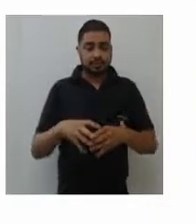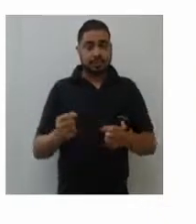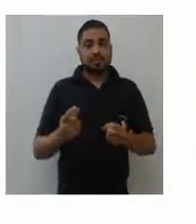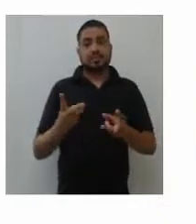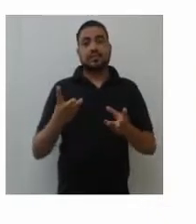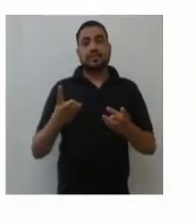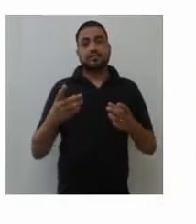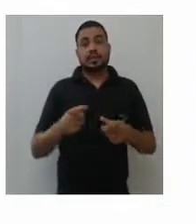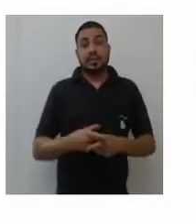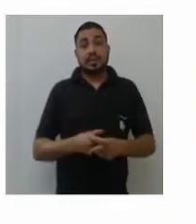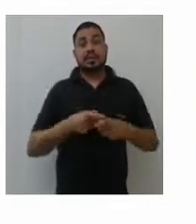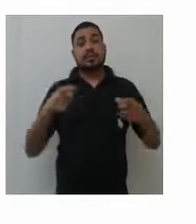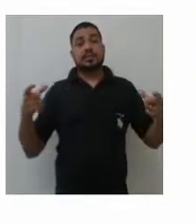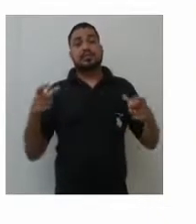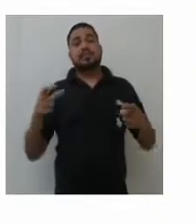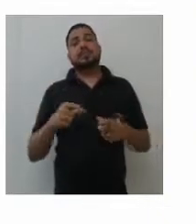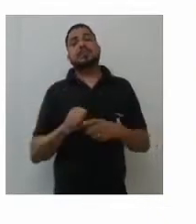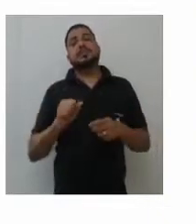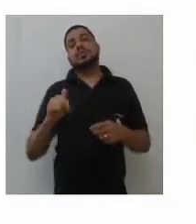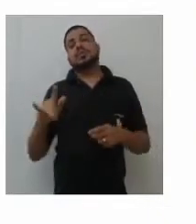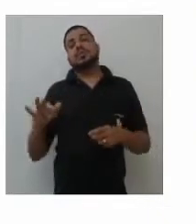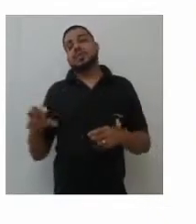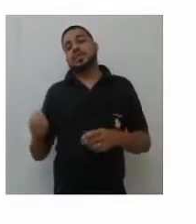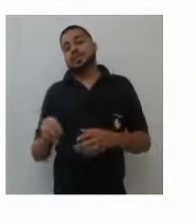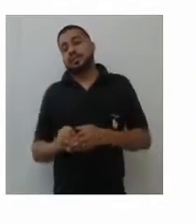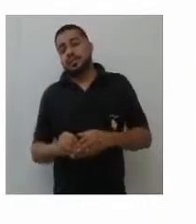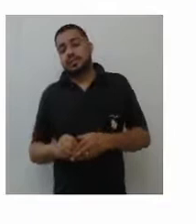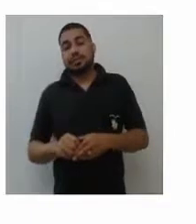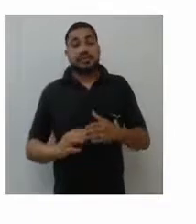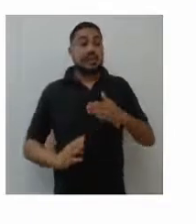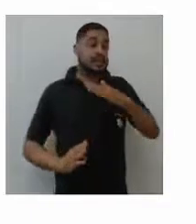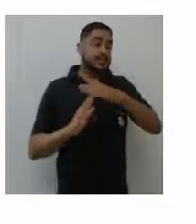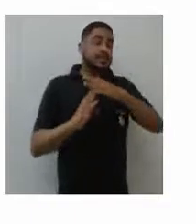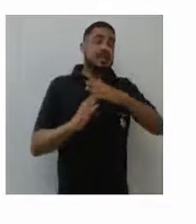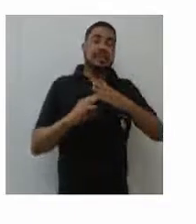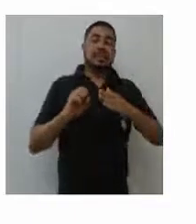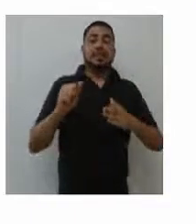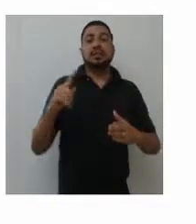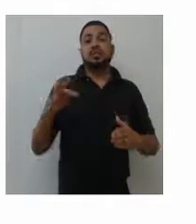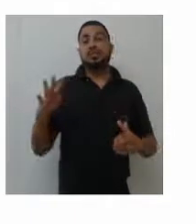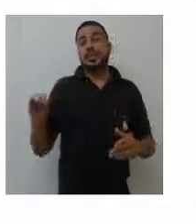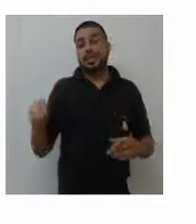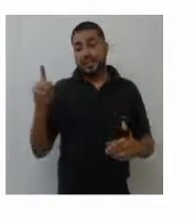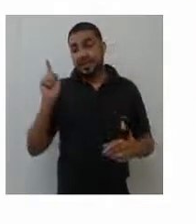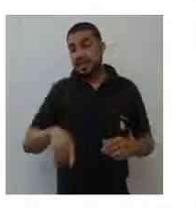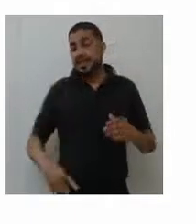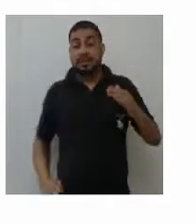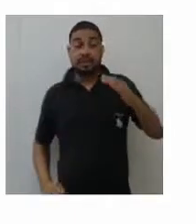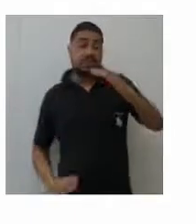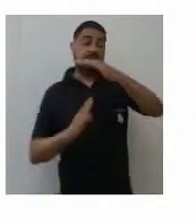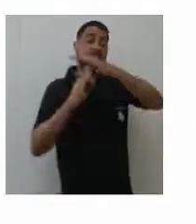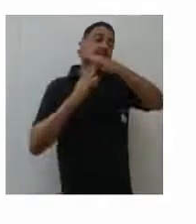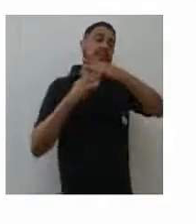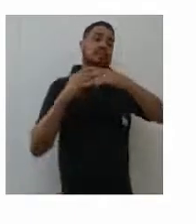é grande em relação ao solvente. Saturada é quando é a quantidade máxima de soluto